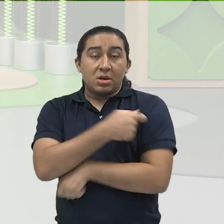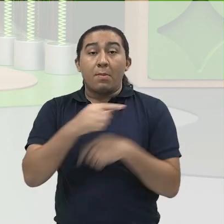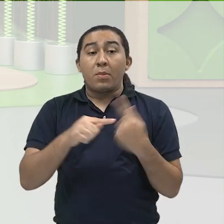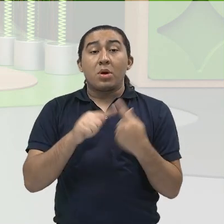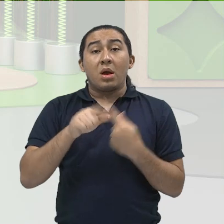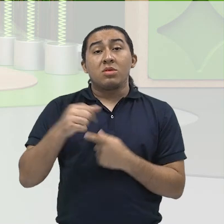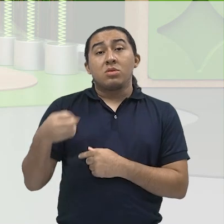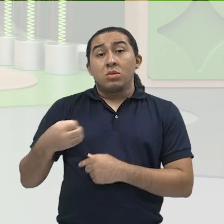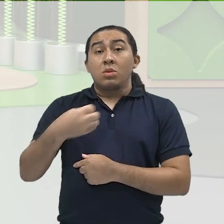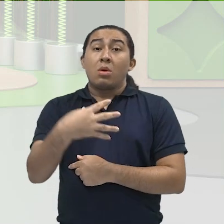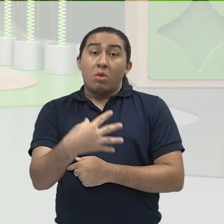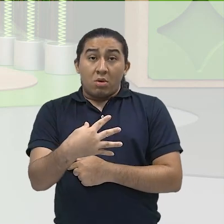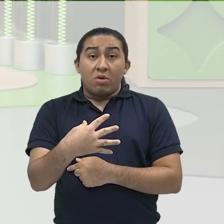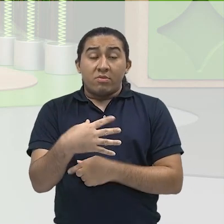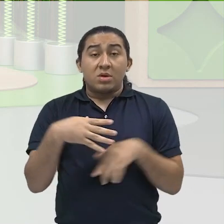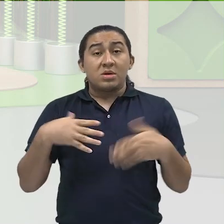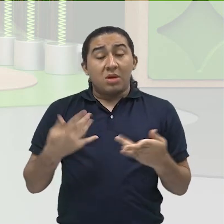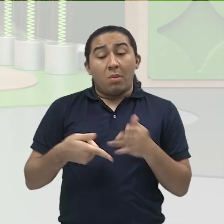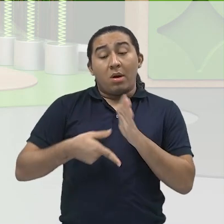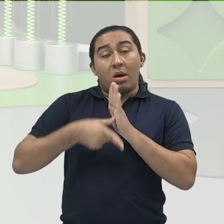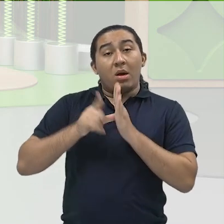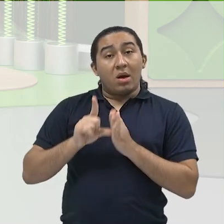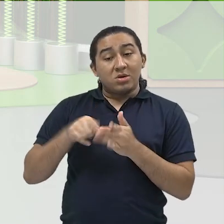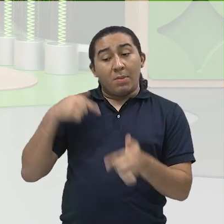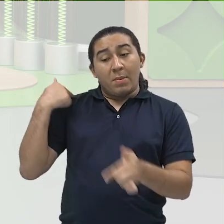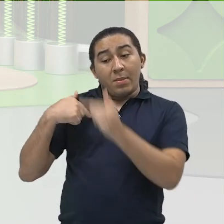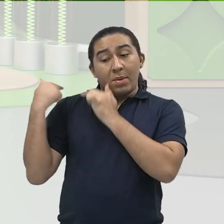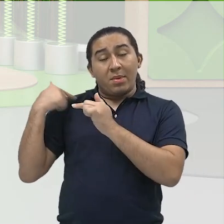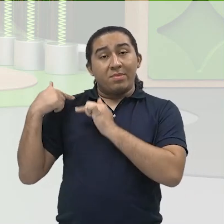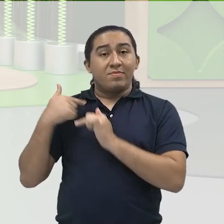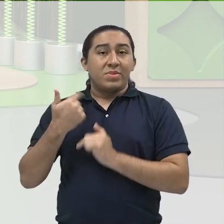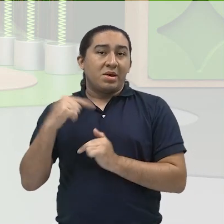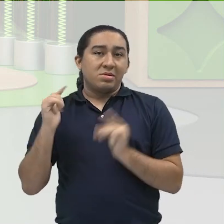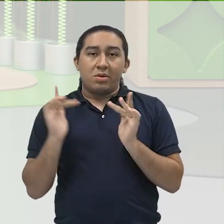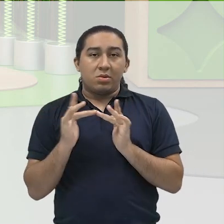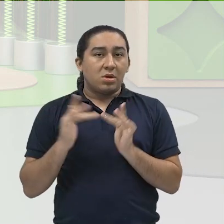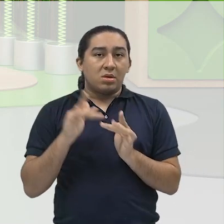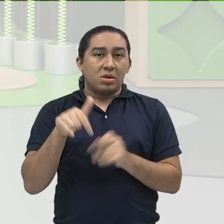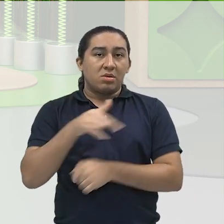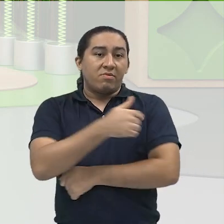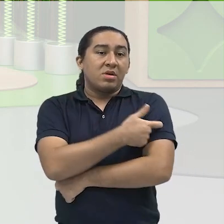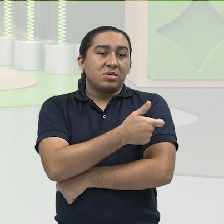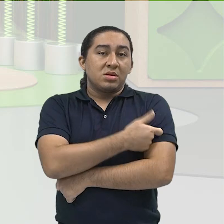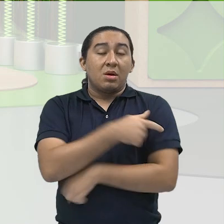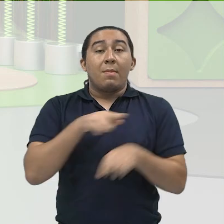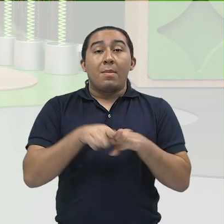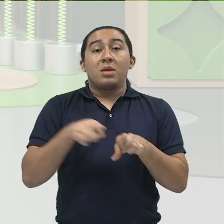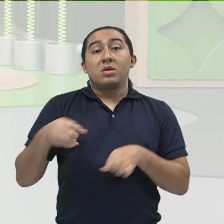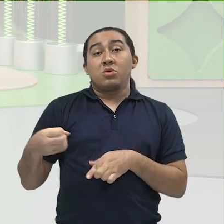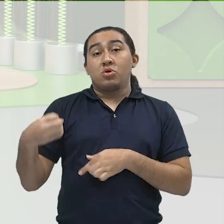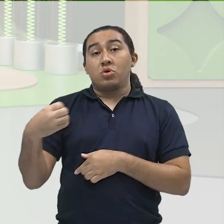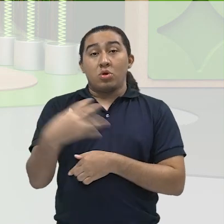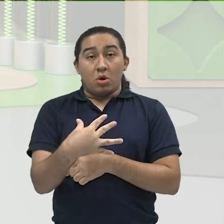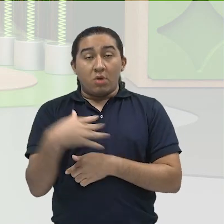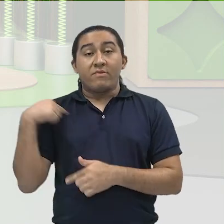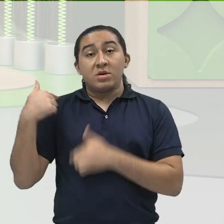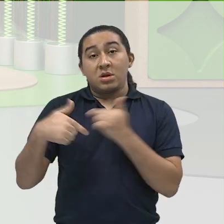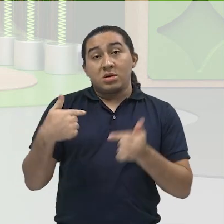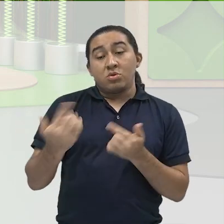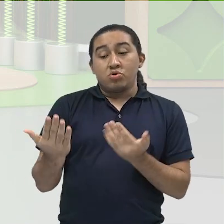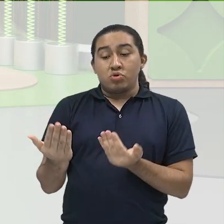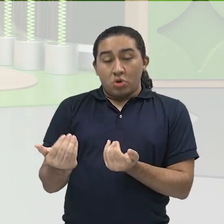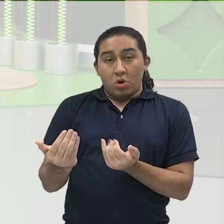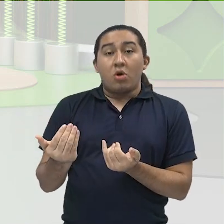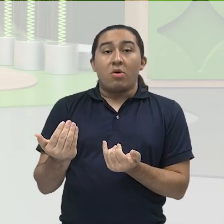muito recente, né? Então gerações anteriores não tiveram acesso a ela, mas as novas gerações, né, de jovens,